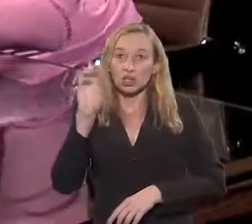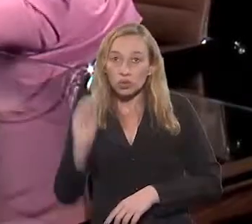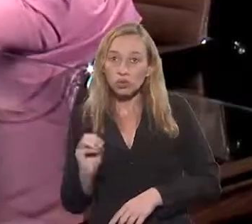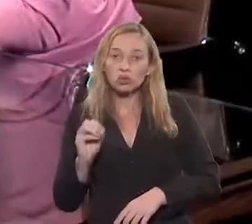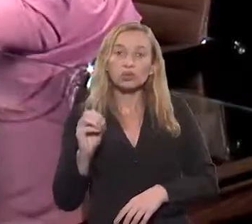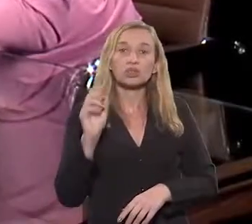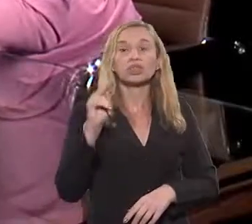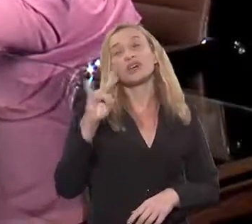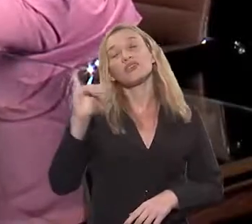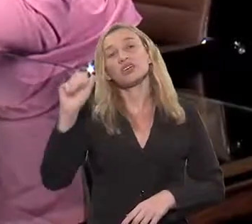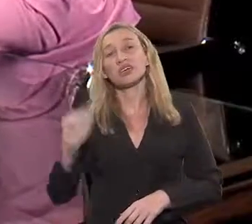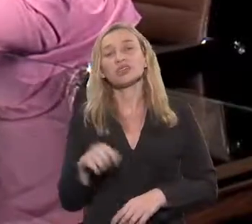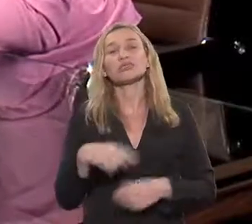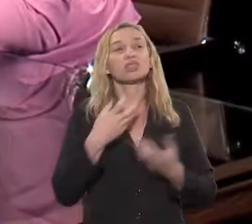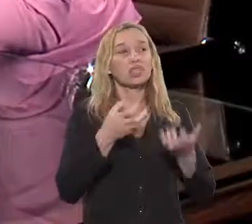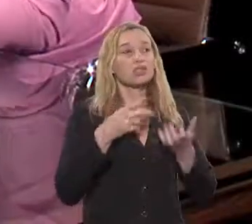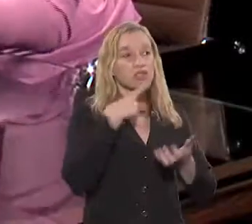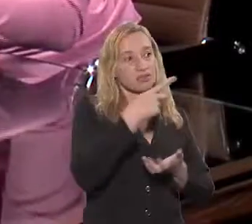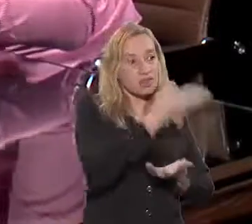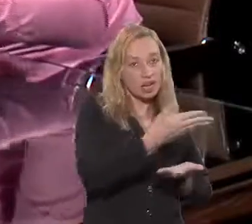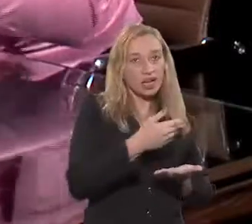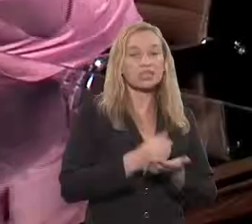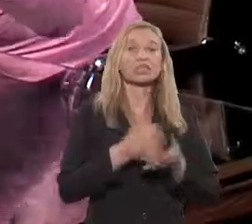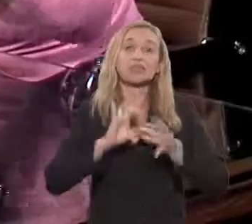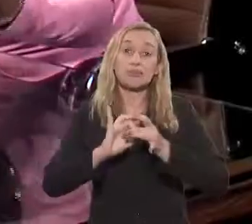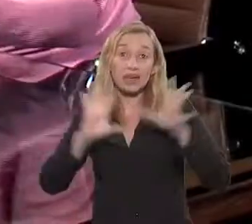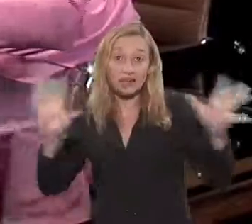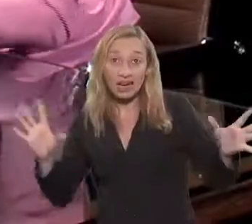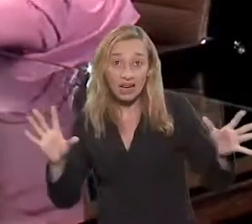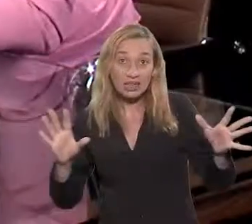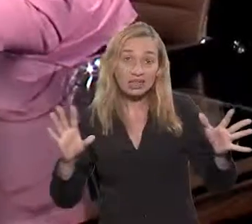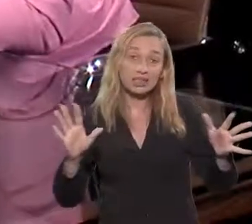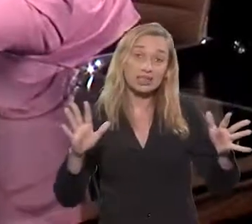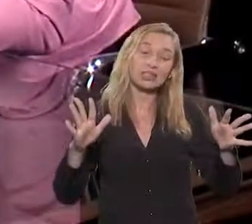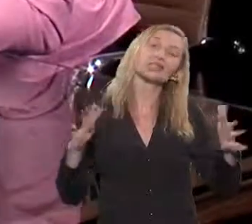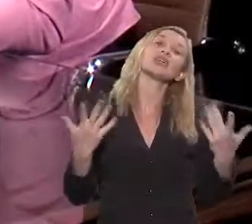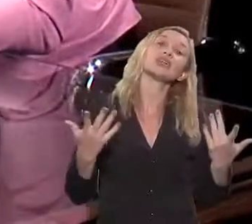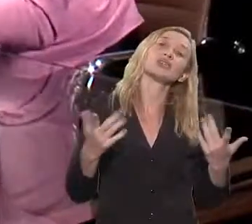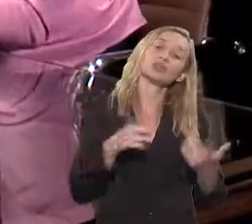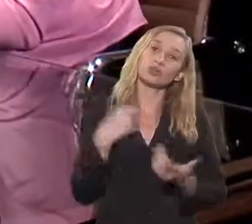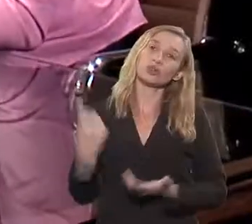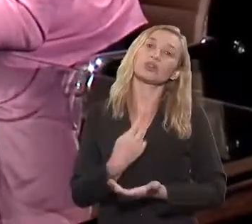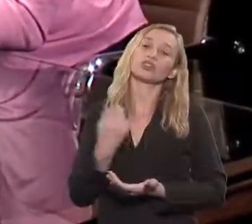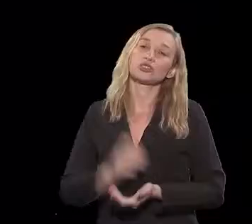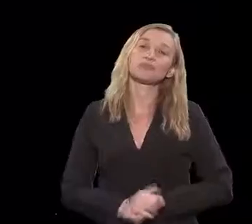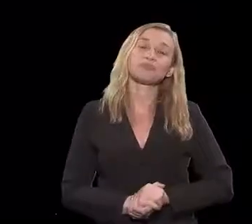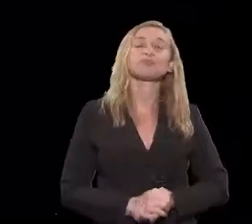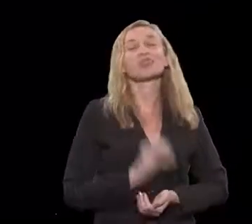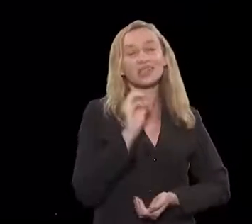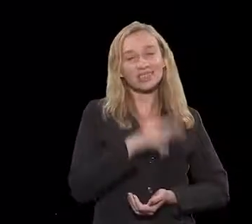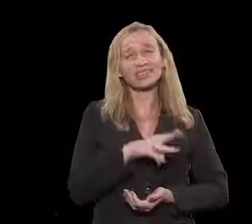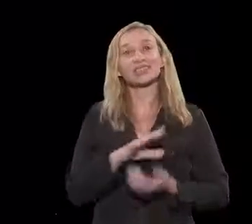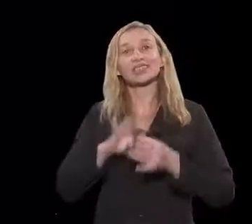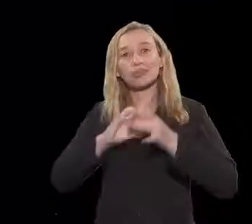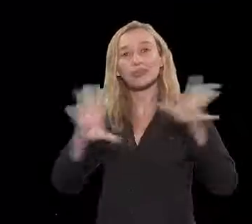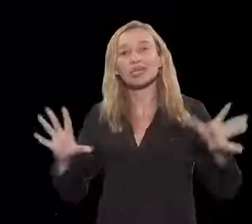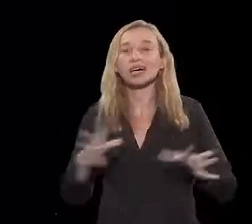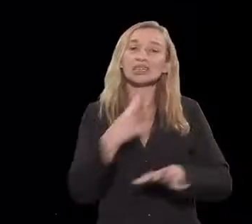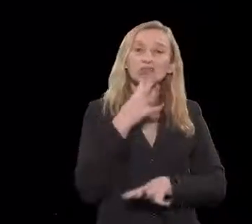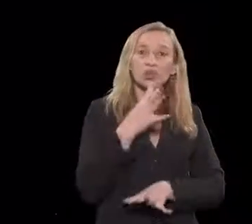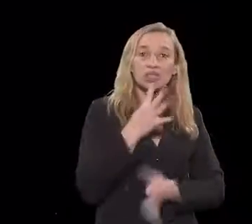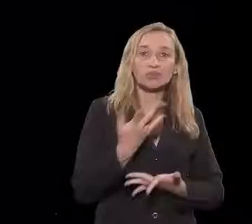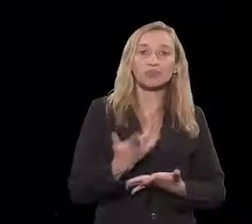assim. E eu queria que você comentasse sobre isso, porque afinal, liberdade abre as asas sobre nós. Sim, sim.